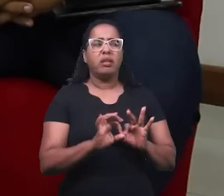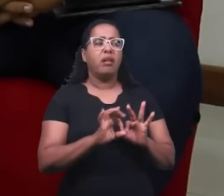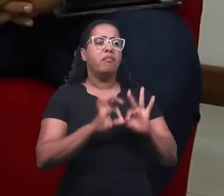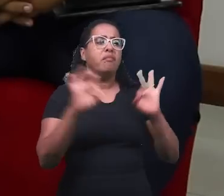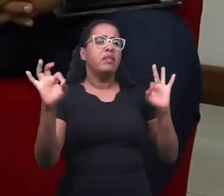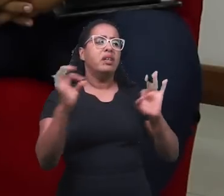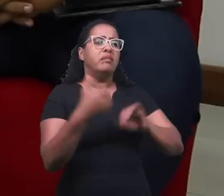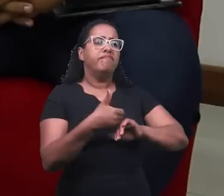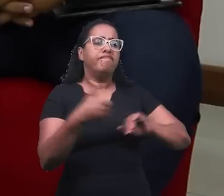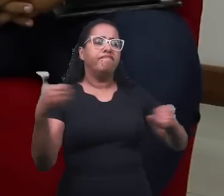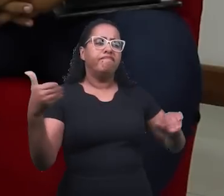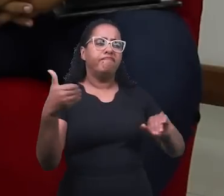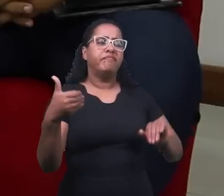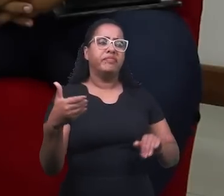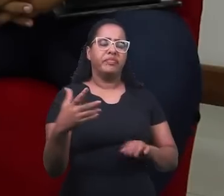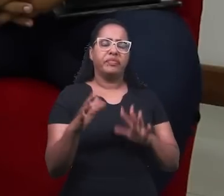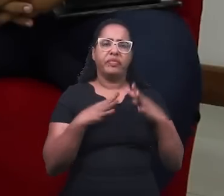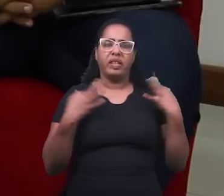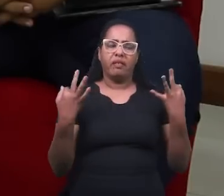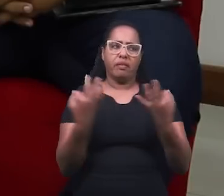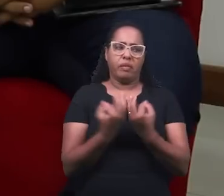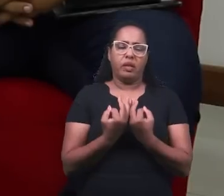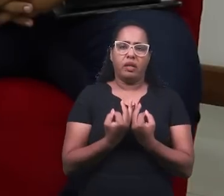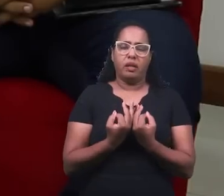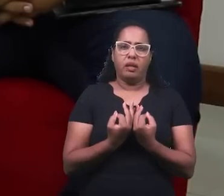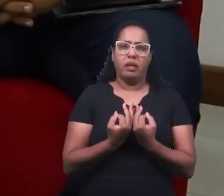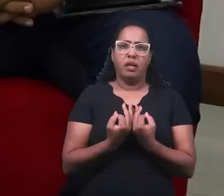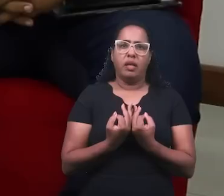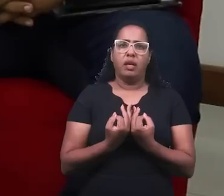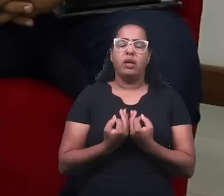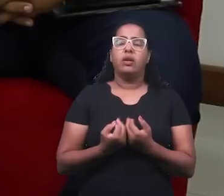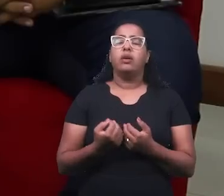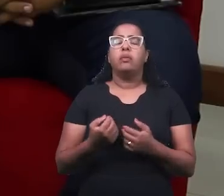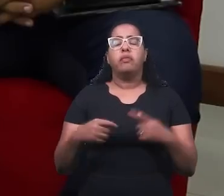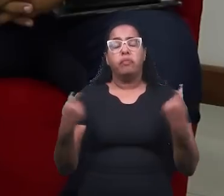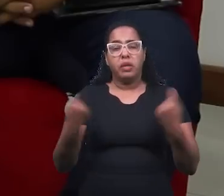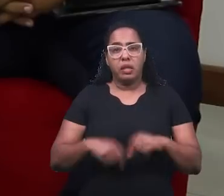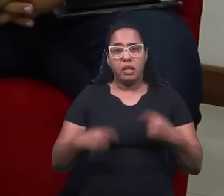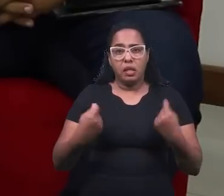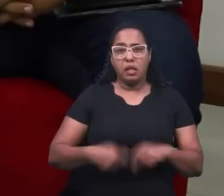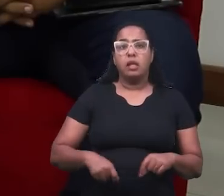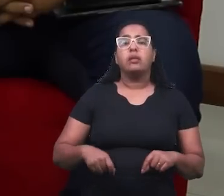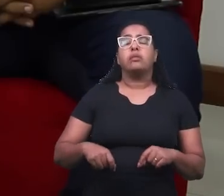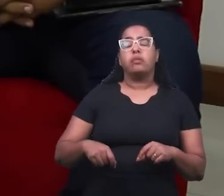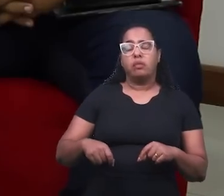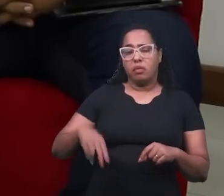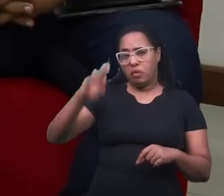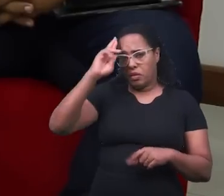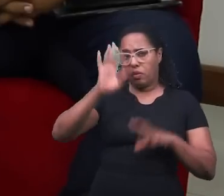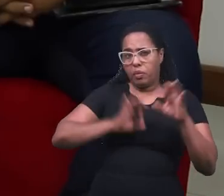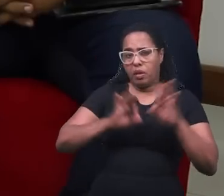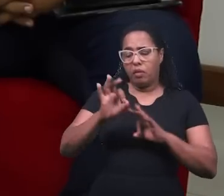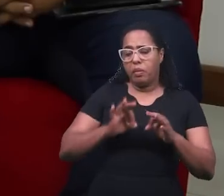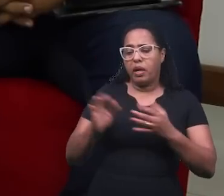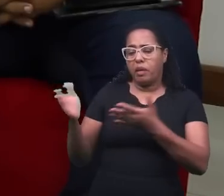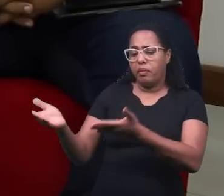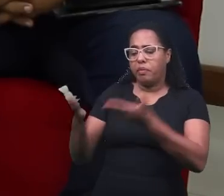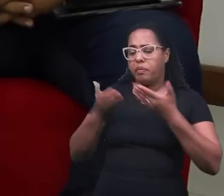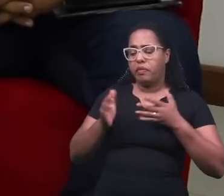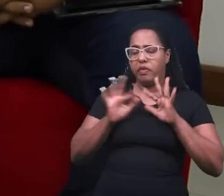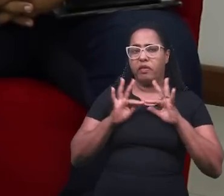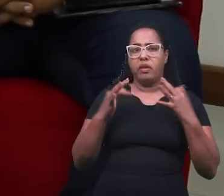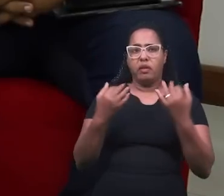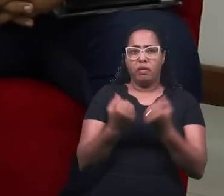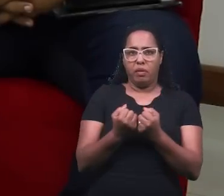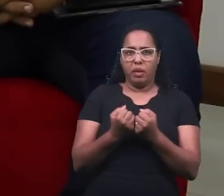família. E foi necessário para o Senhor nos preparar ali, me preparar para receber minha família. E a minha